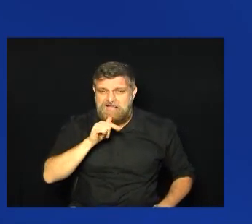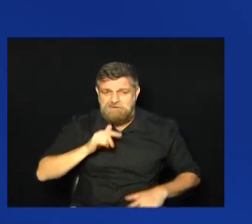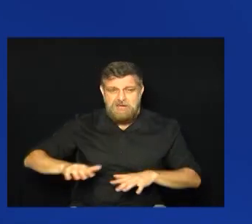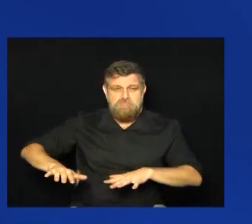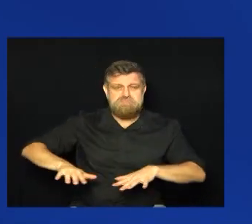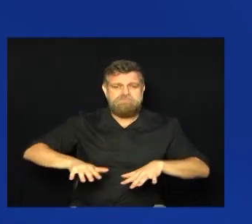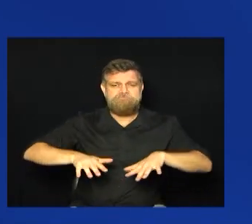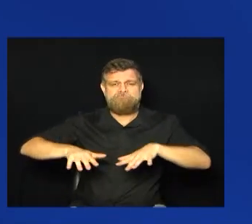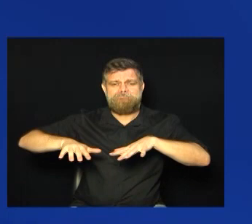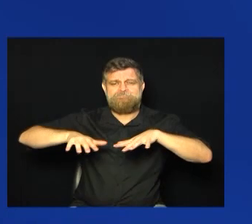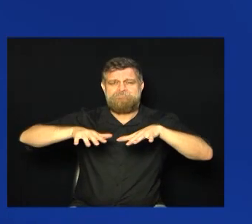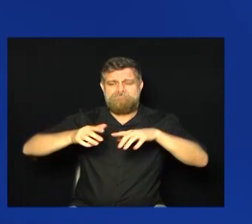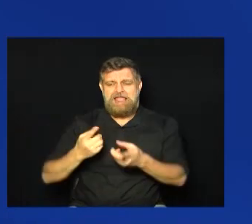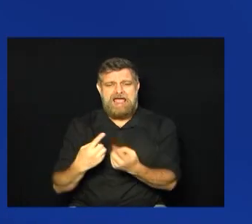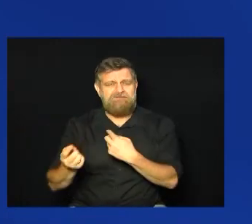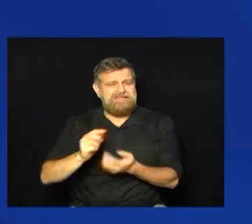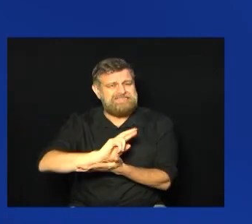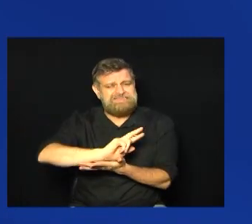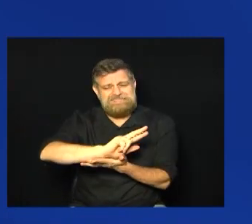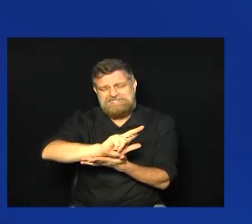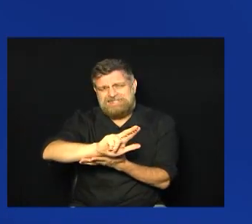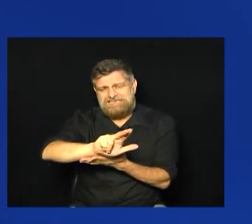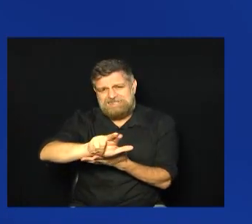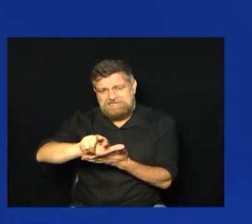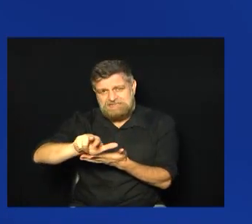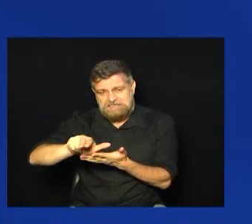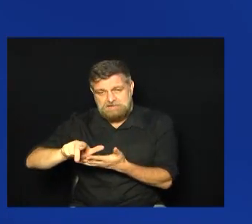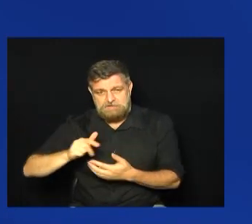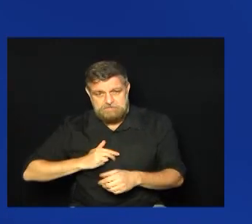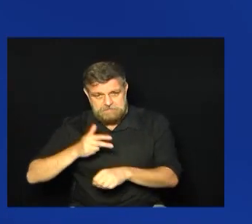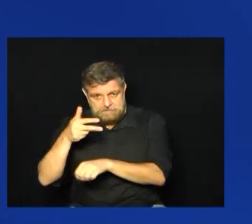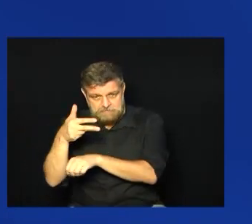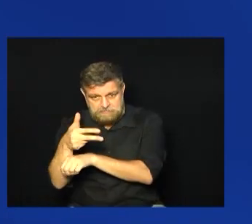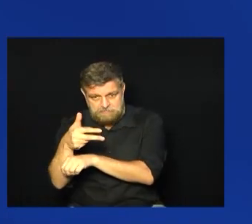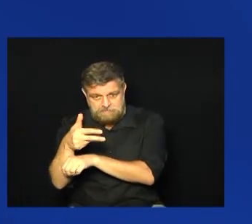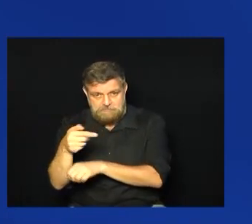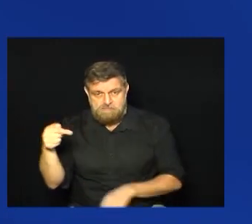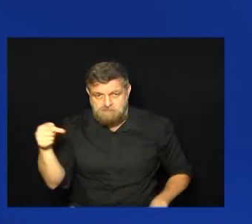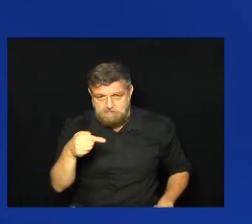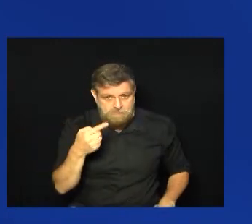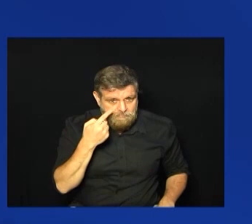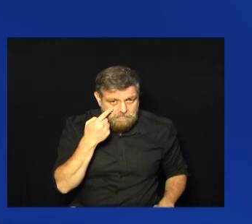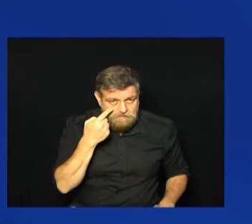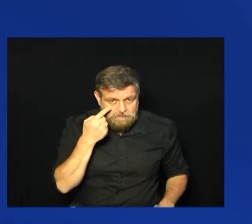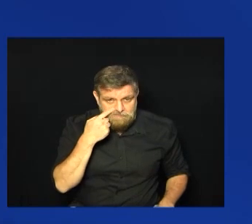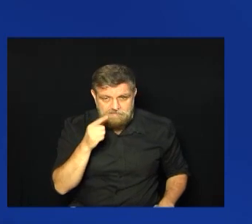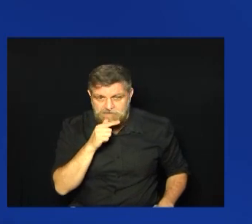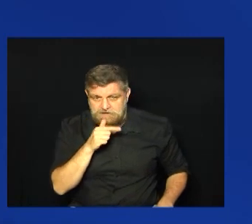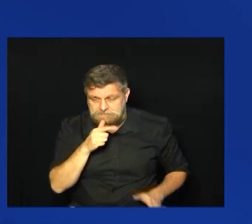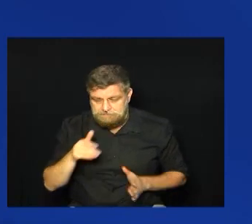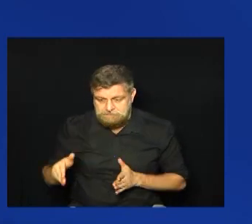para diversas avenidas aqui da nossa cidade. Este vídeo é da Princesa do Oeste. A gente vê aí o córrego